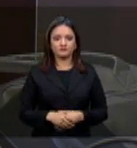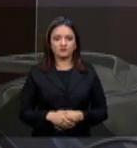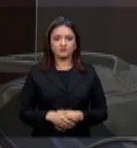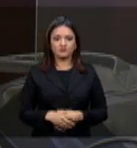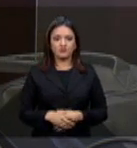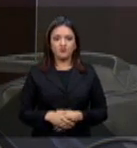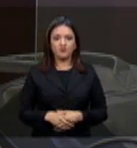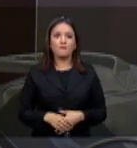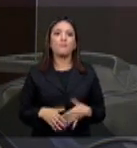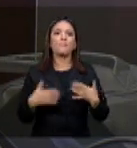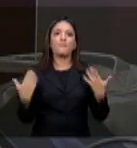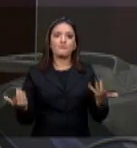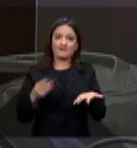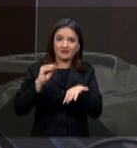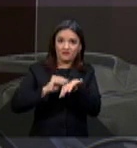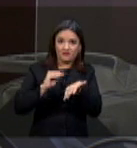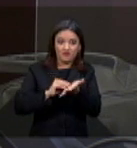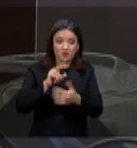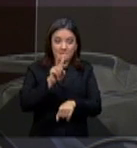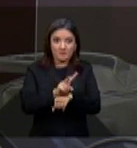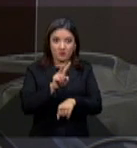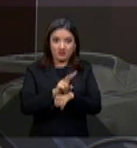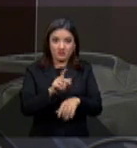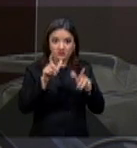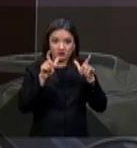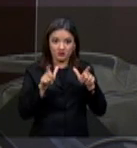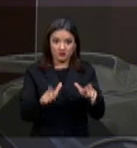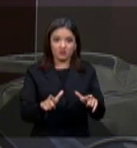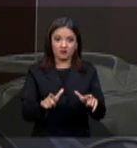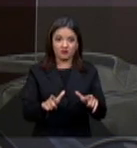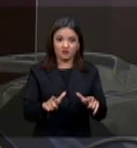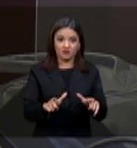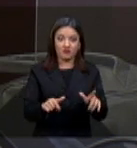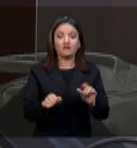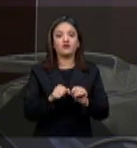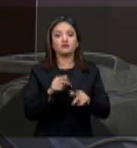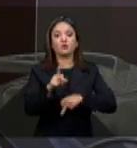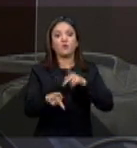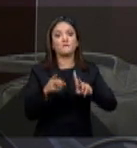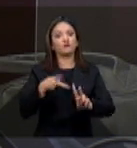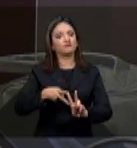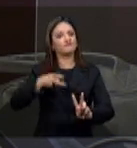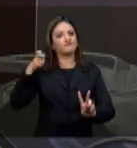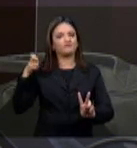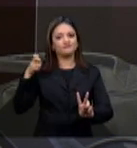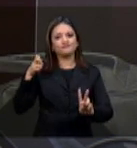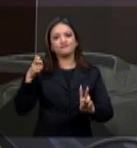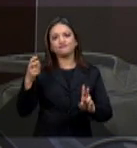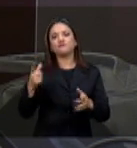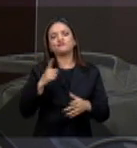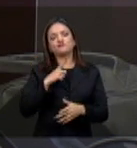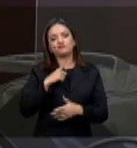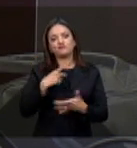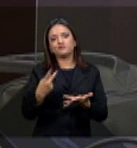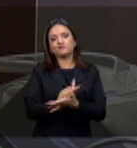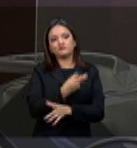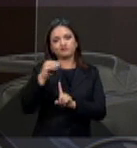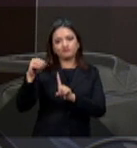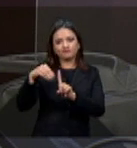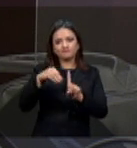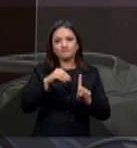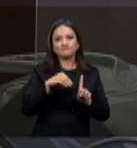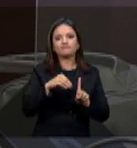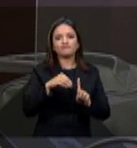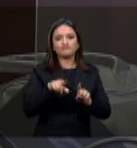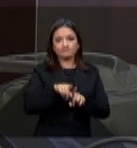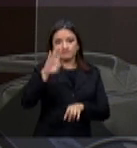não demarcação, da falta de proteção do território, deixa os povos indígenas à mercê de muitas vulnerabilidades, sobretudo a